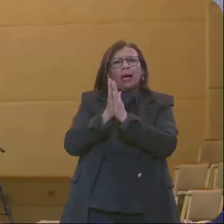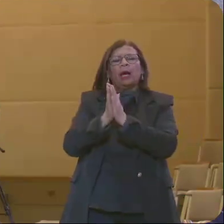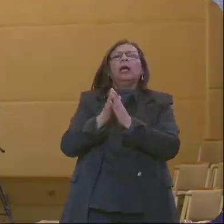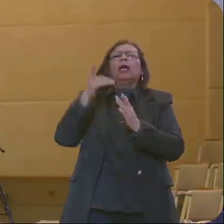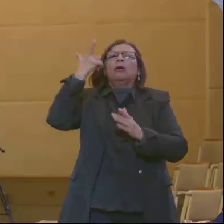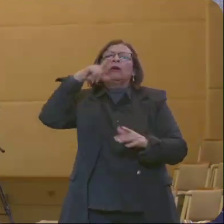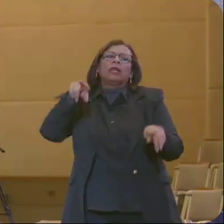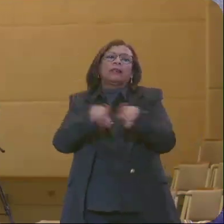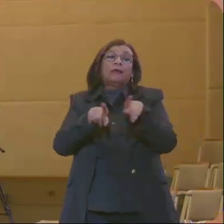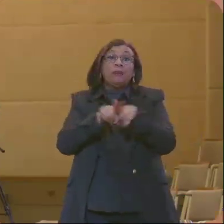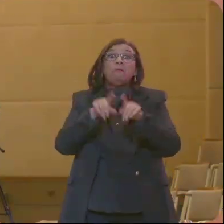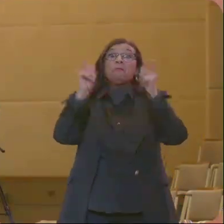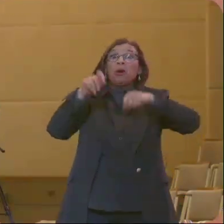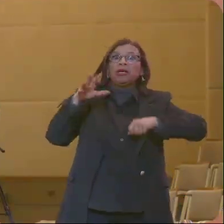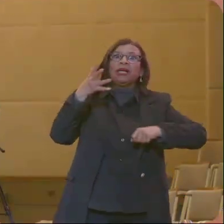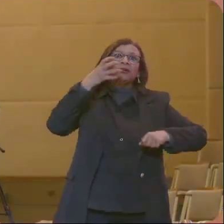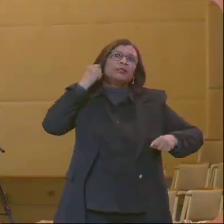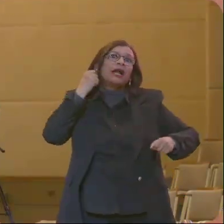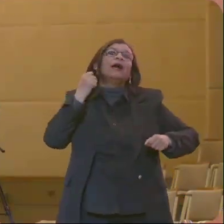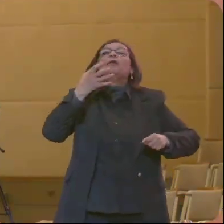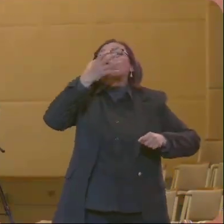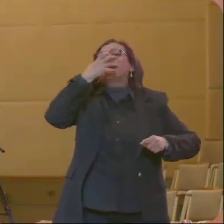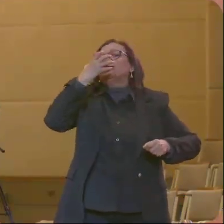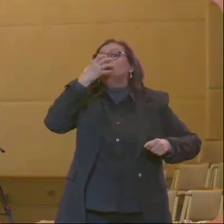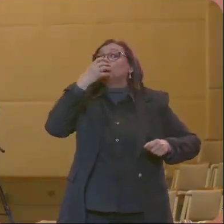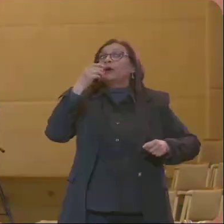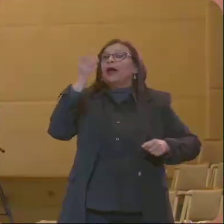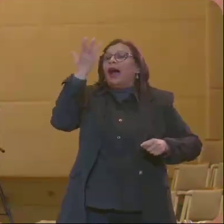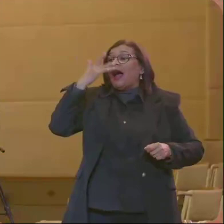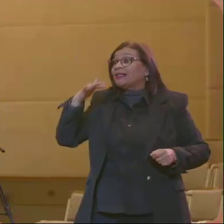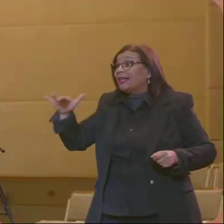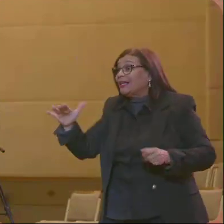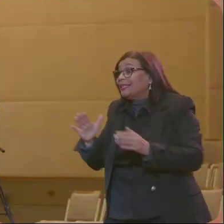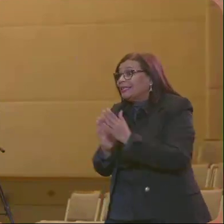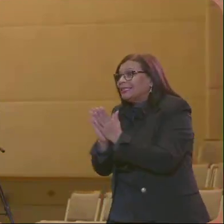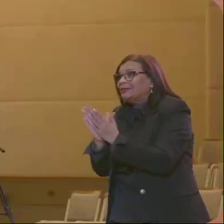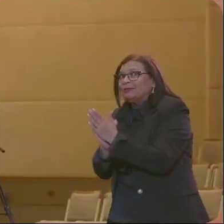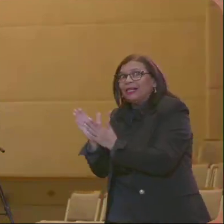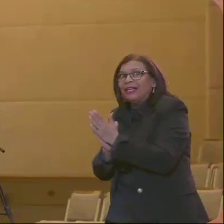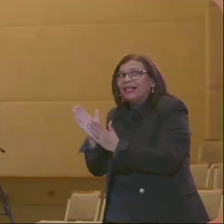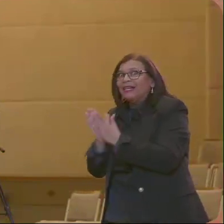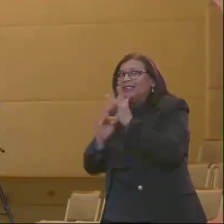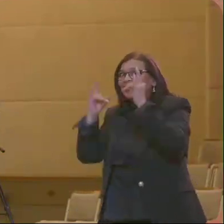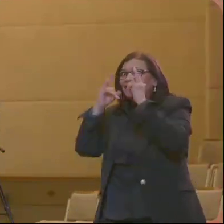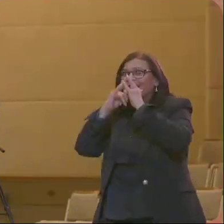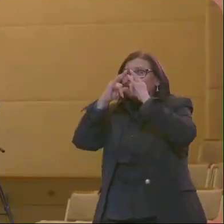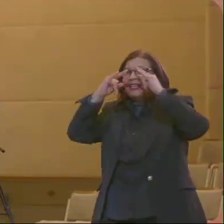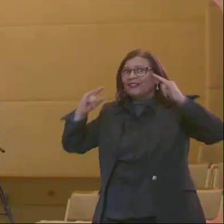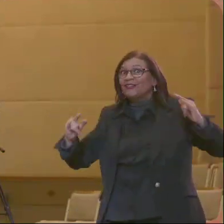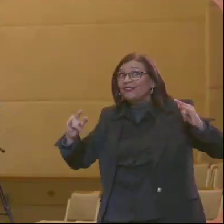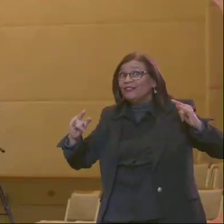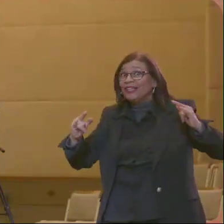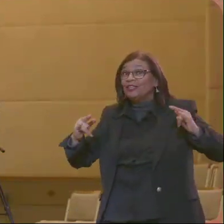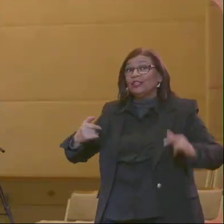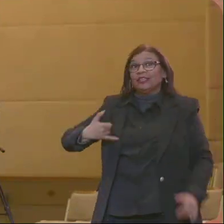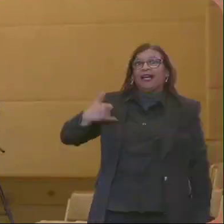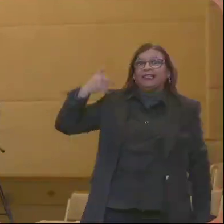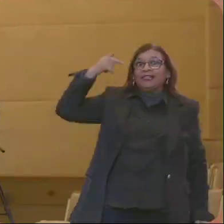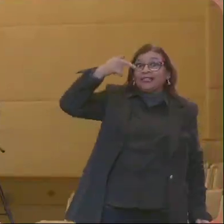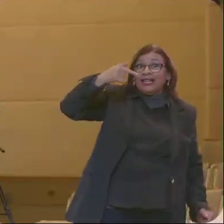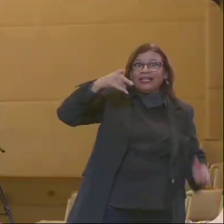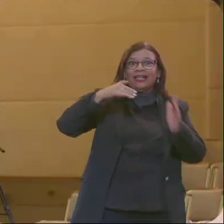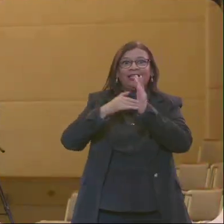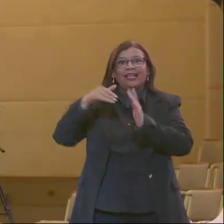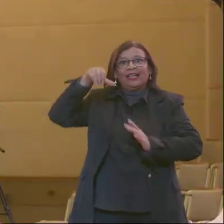também para adotar um pet. E as nossas crianças já estão ansiosas aí para o acampamento Turma de Primeira, gente. É criançada aí de 7 a 9